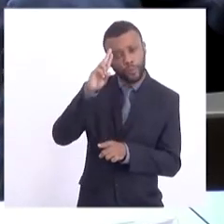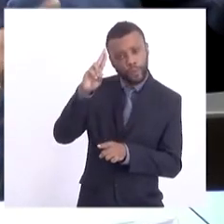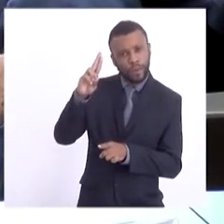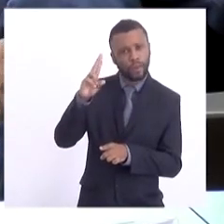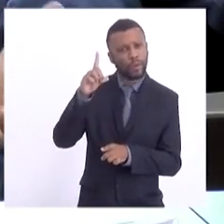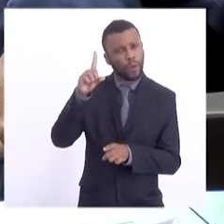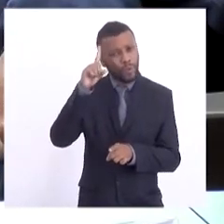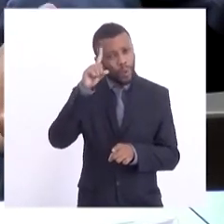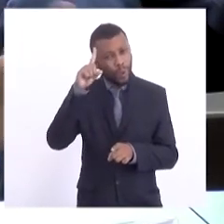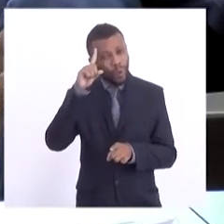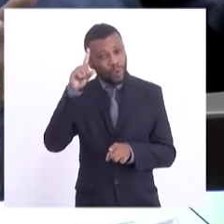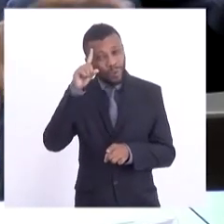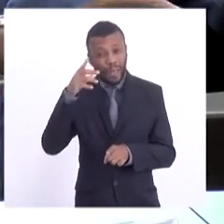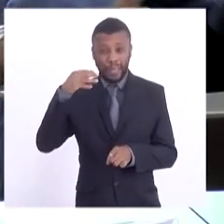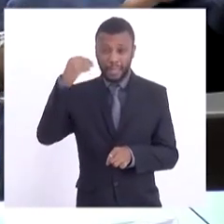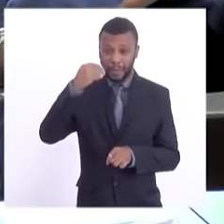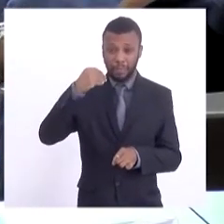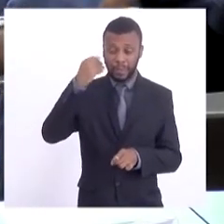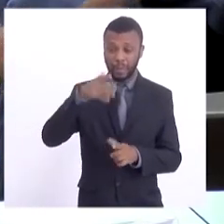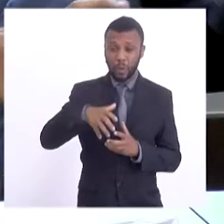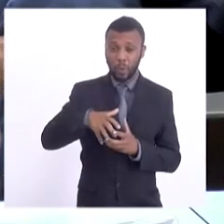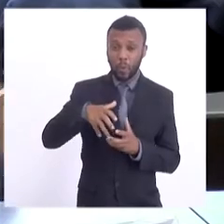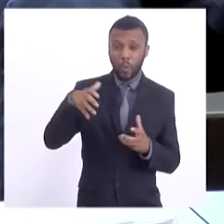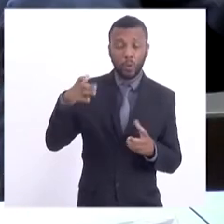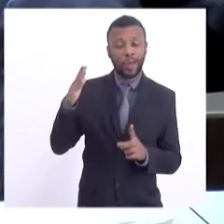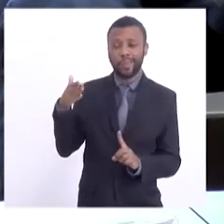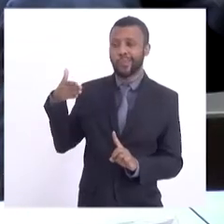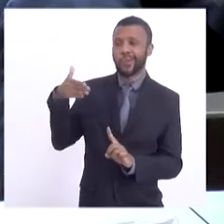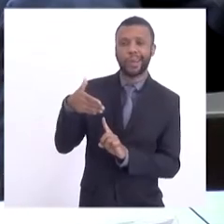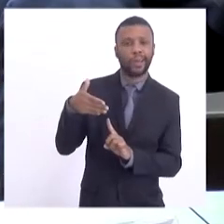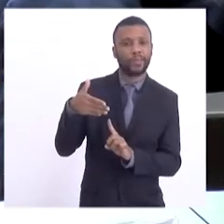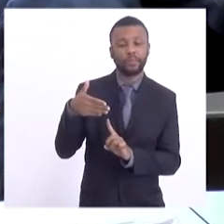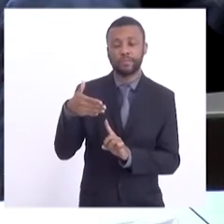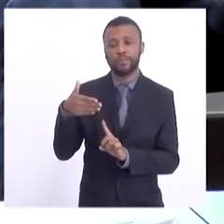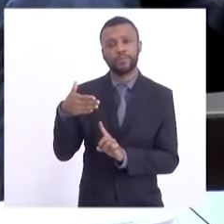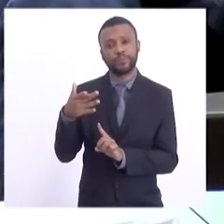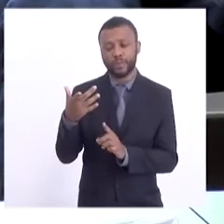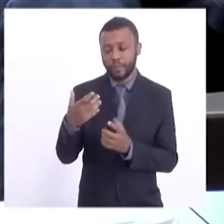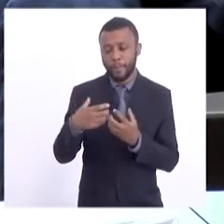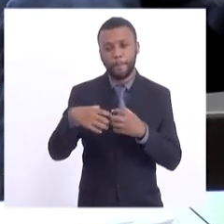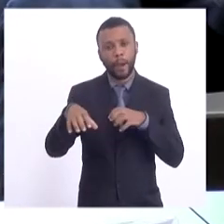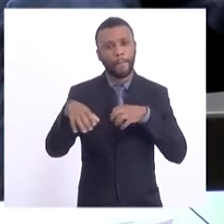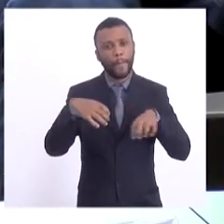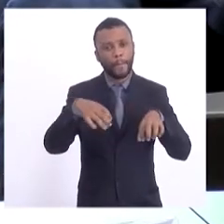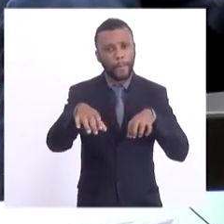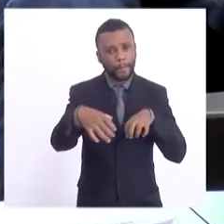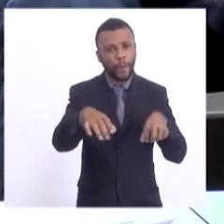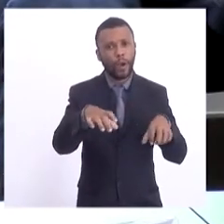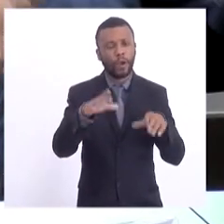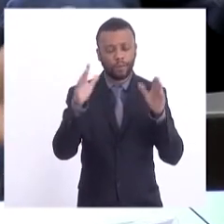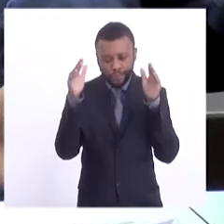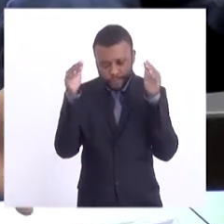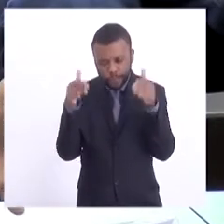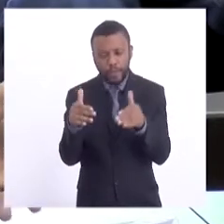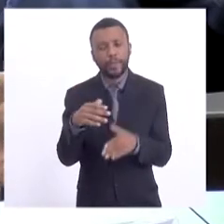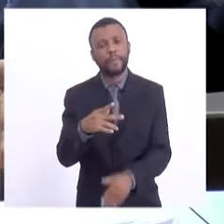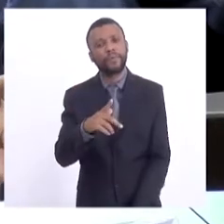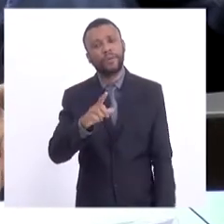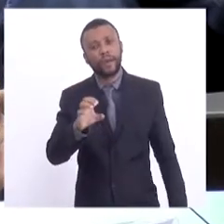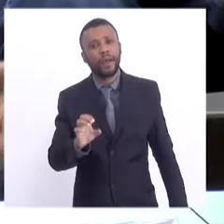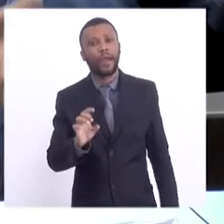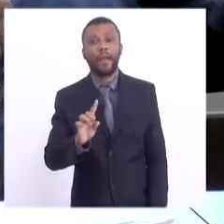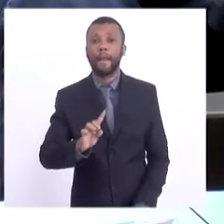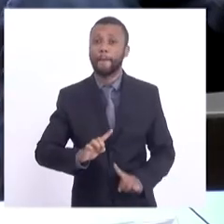dia a dia um de grama seu grosso do dia a dia tocado diretamente de uma forma descentralizada apenas com essa supervisão da TGS Mas isso não